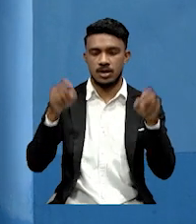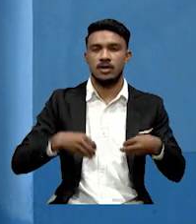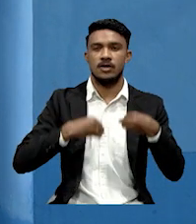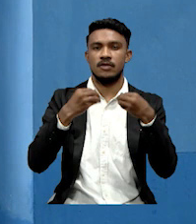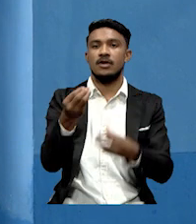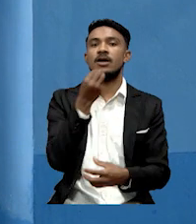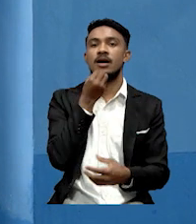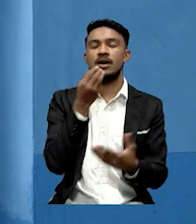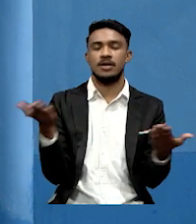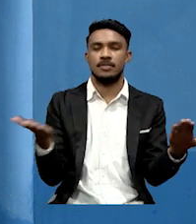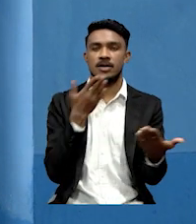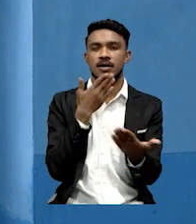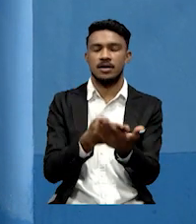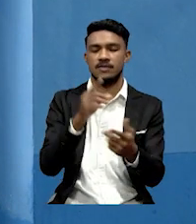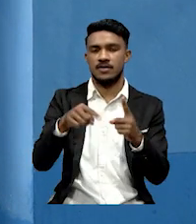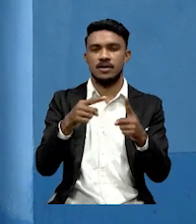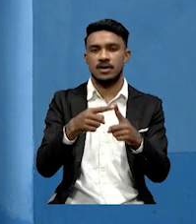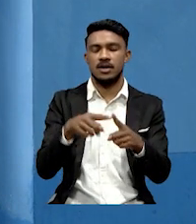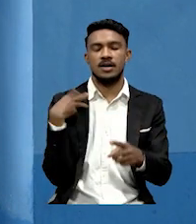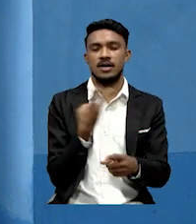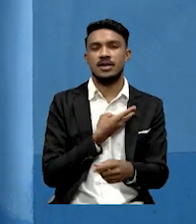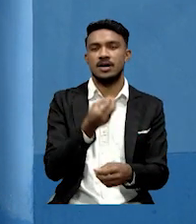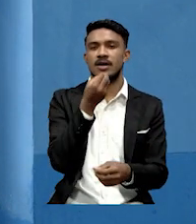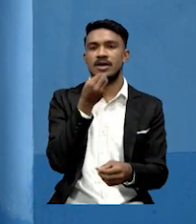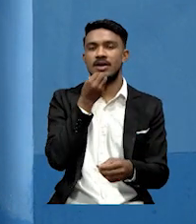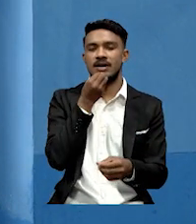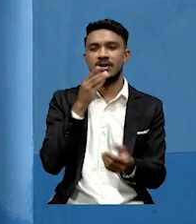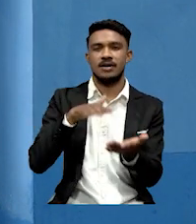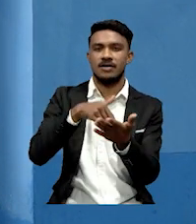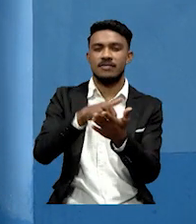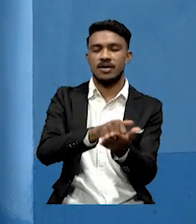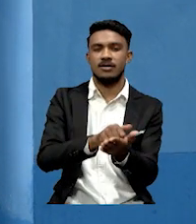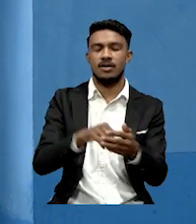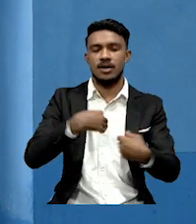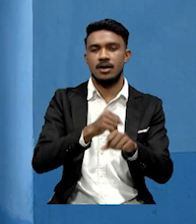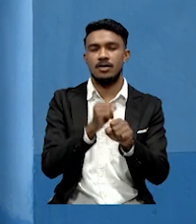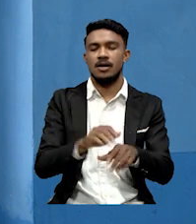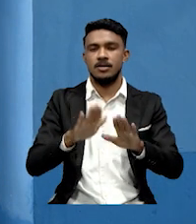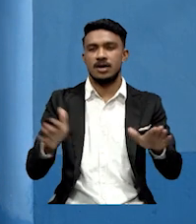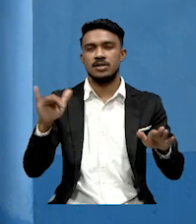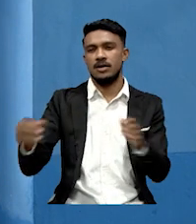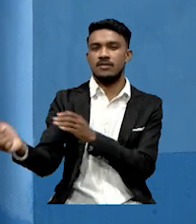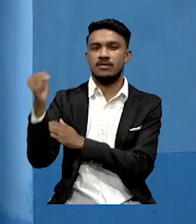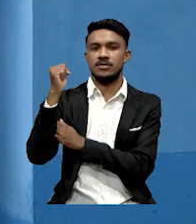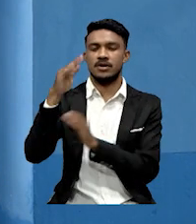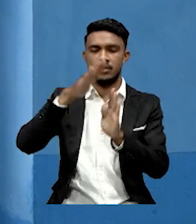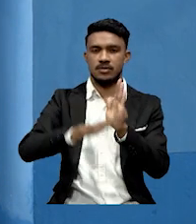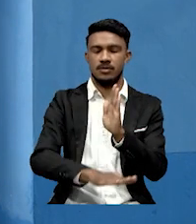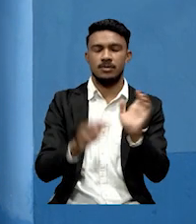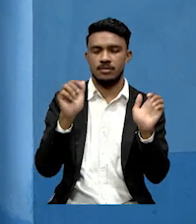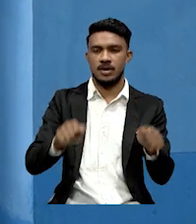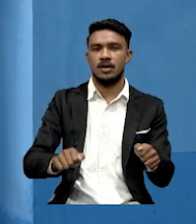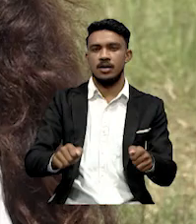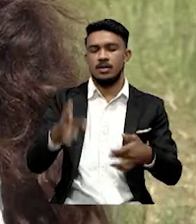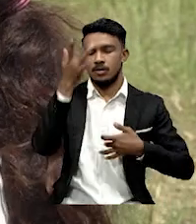dia. Bahira e tamos mas nutrição nem la dia mos. Alo lavar ser ne imunidade netu, antau bele mora ser ne